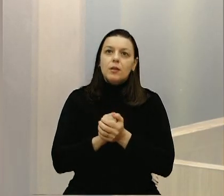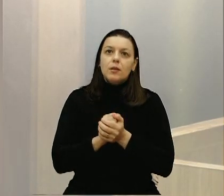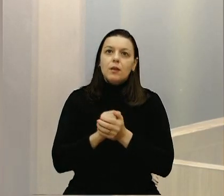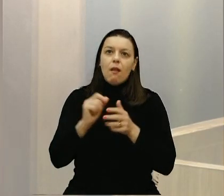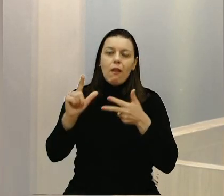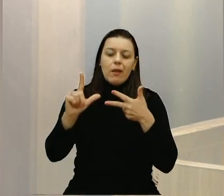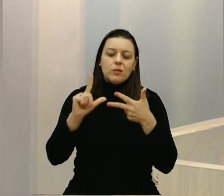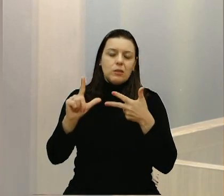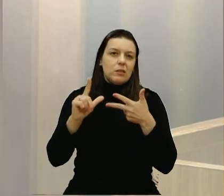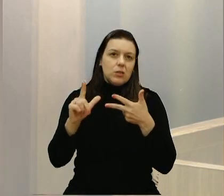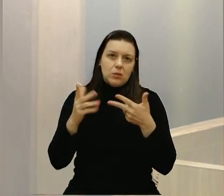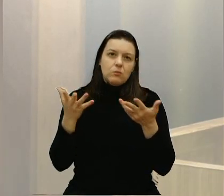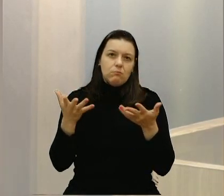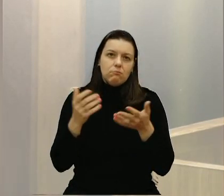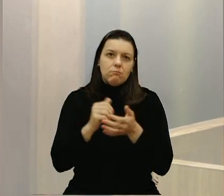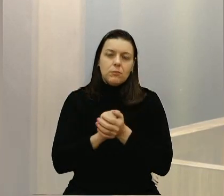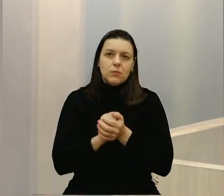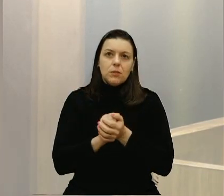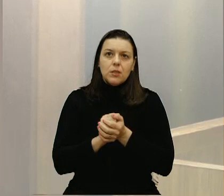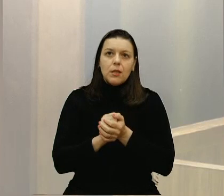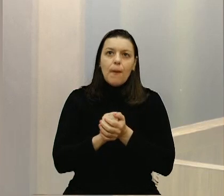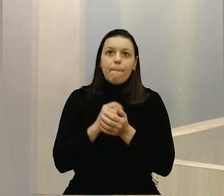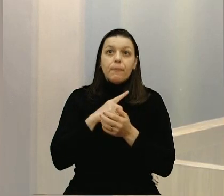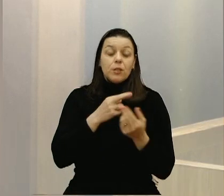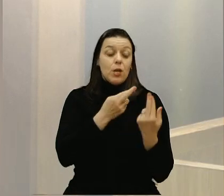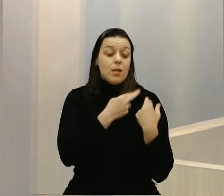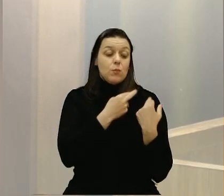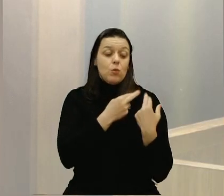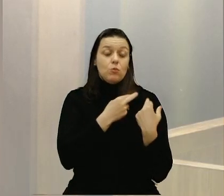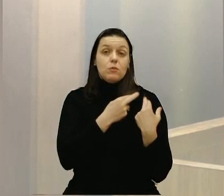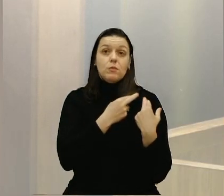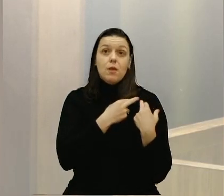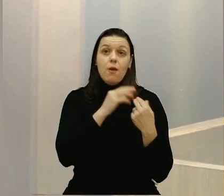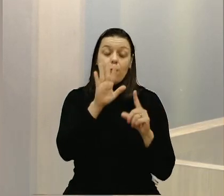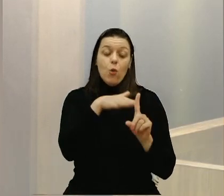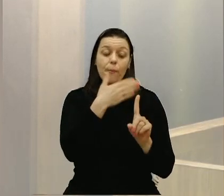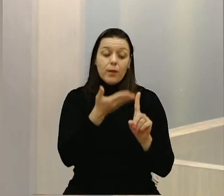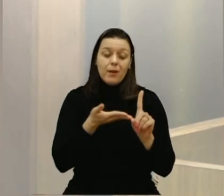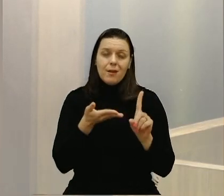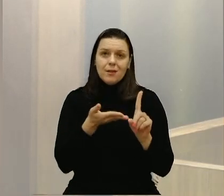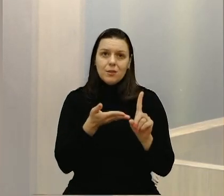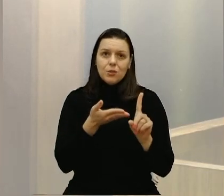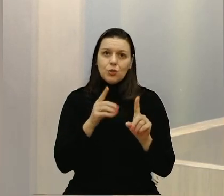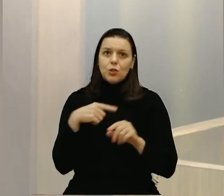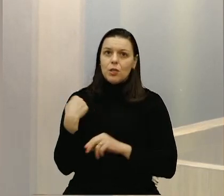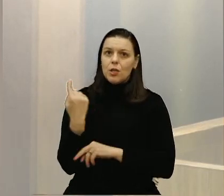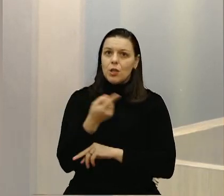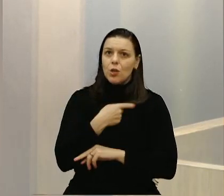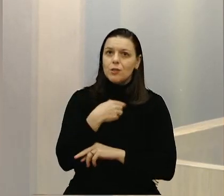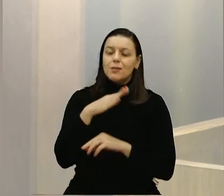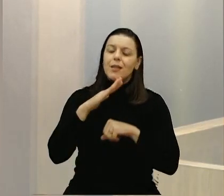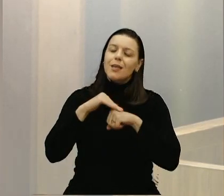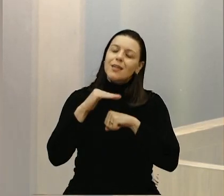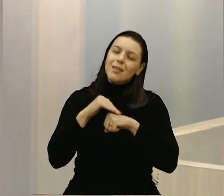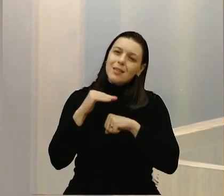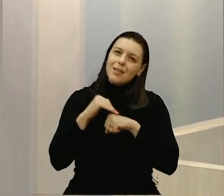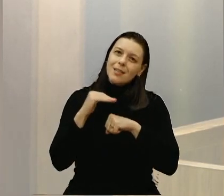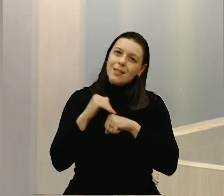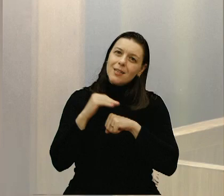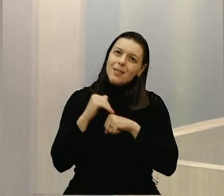cumpro assim, de forma muito responsável a homenagem à nossa querida,